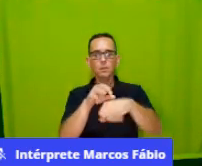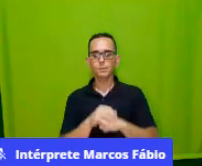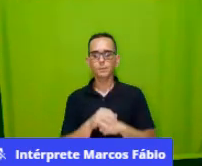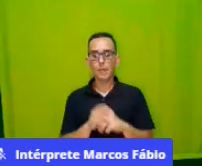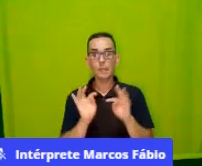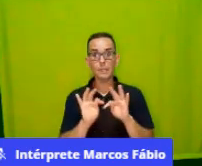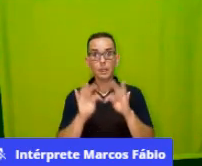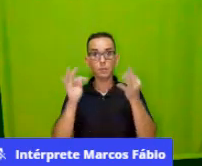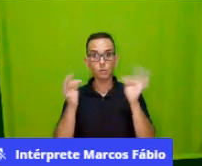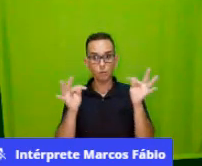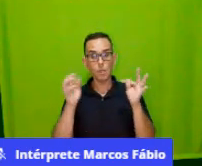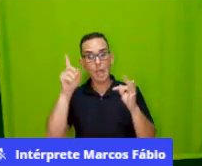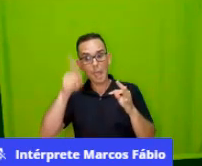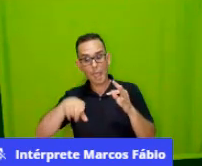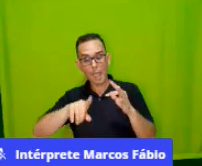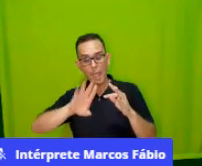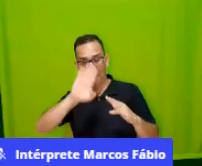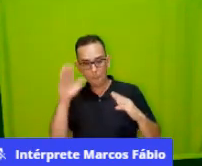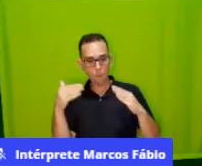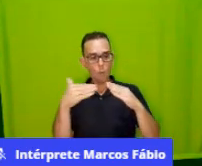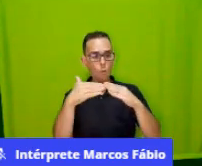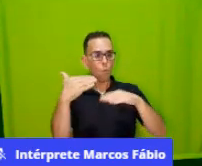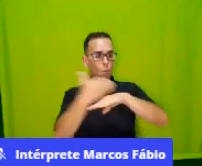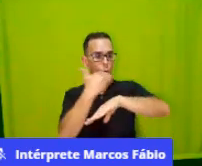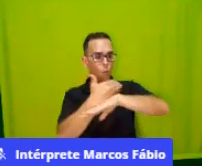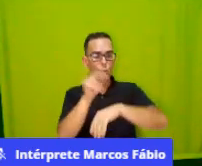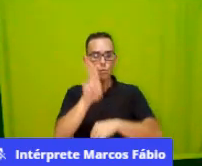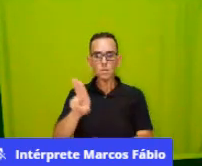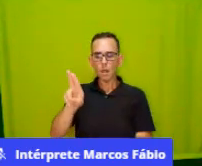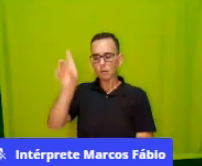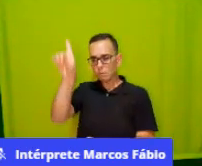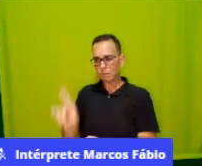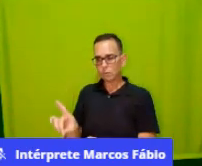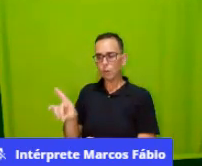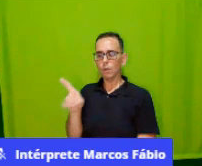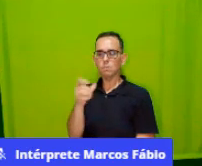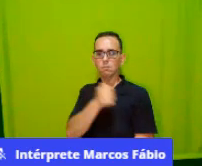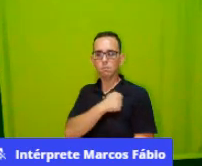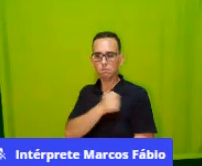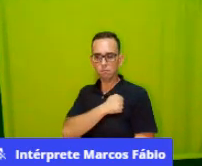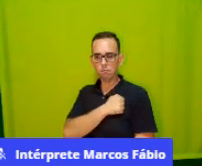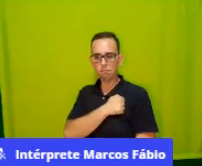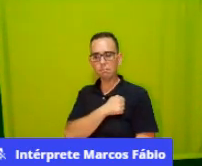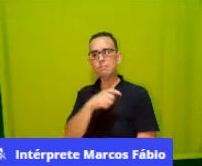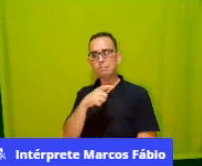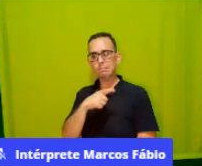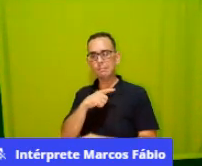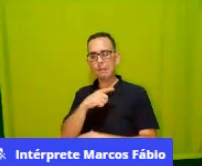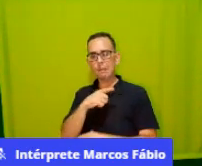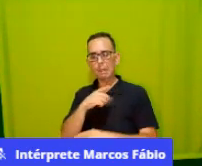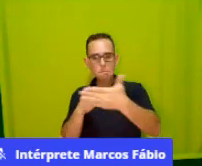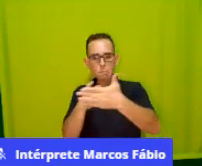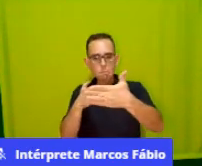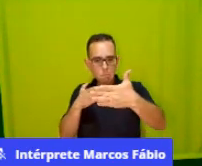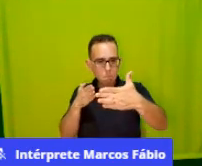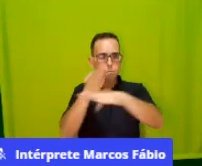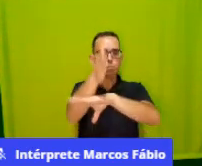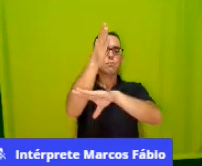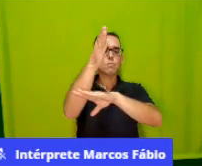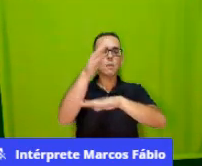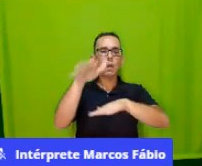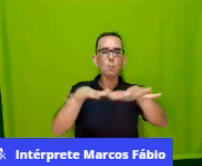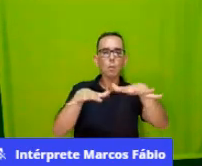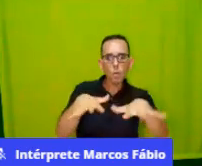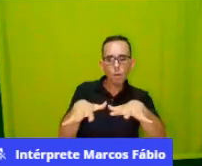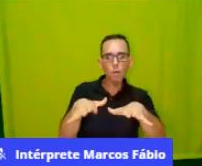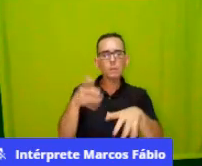considerada assistiva quando é utilizada por um aluno com deficiência e tem por objetivo romper barreiras sensoriais, motoras ou